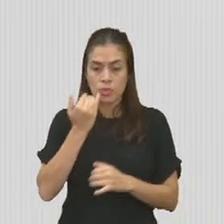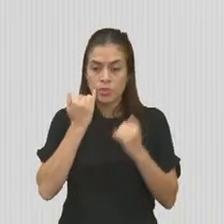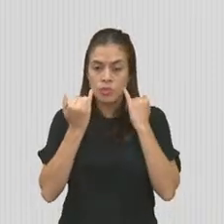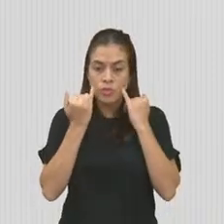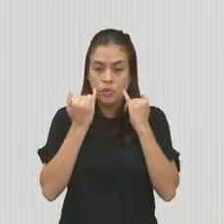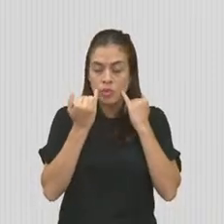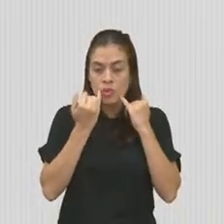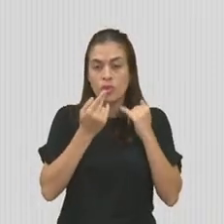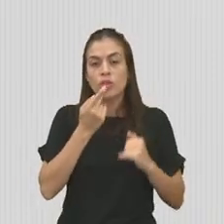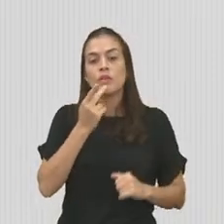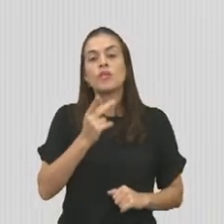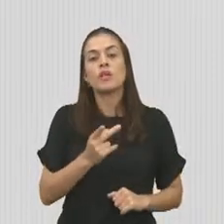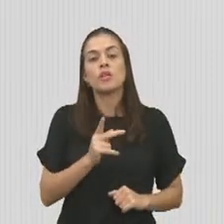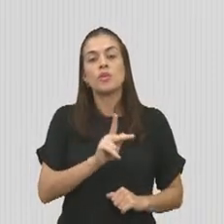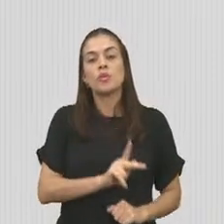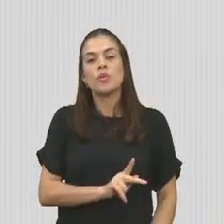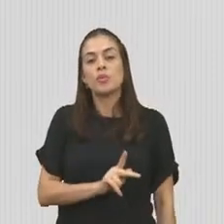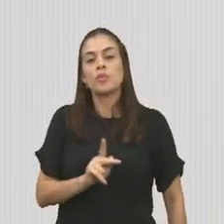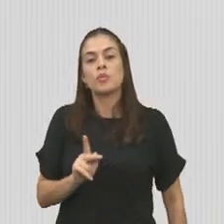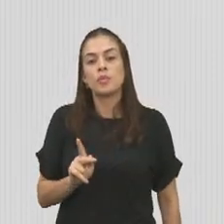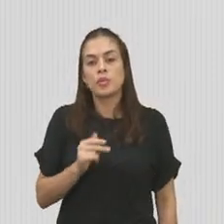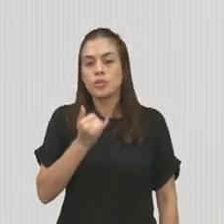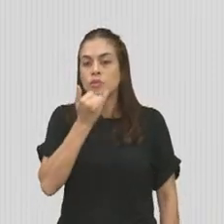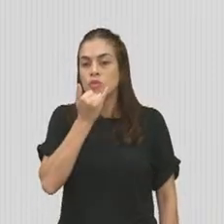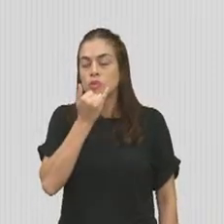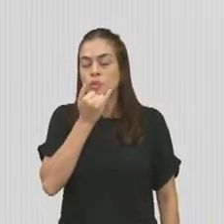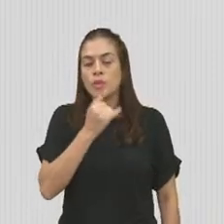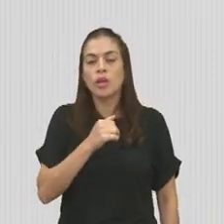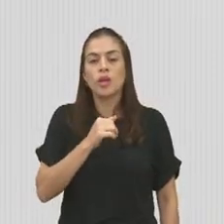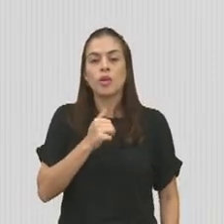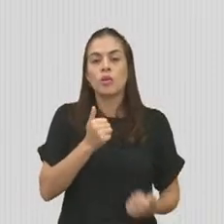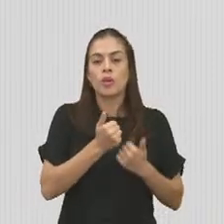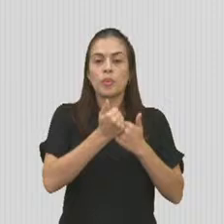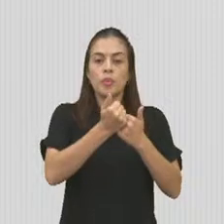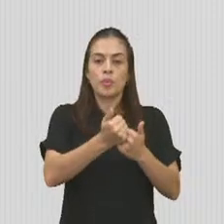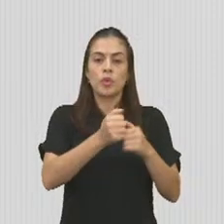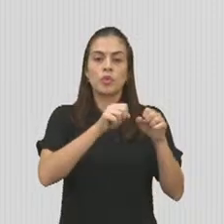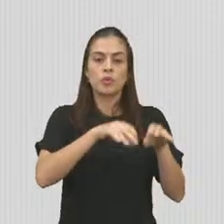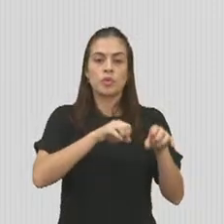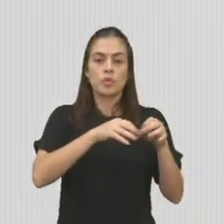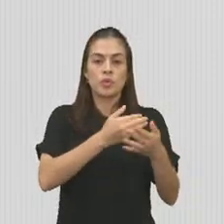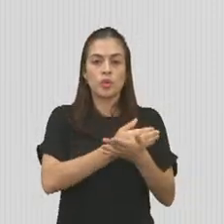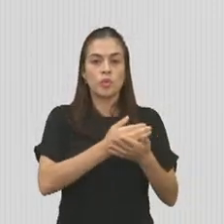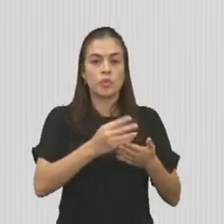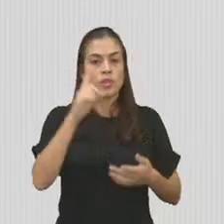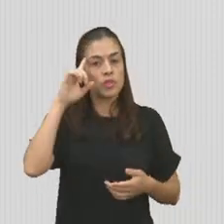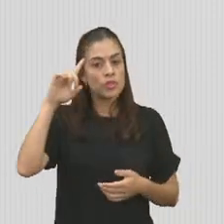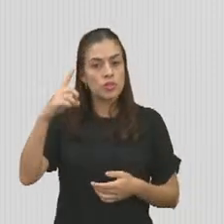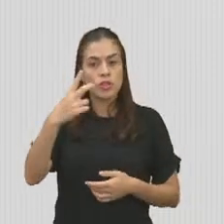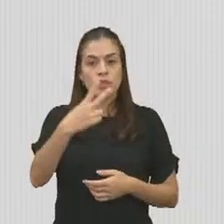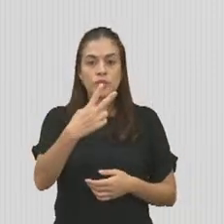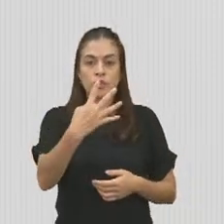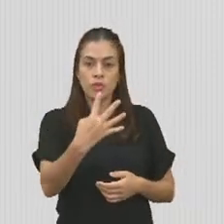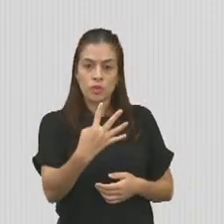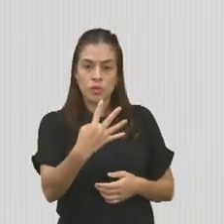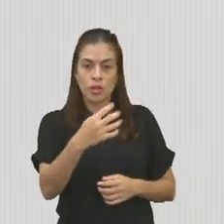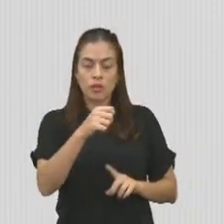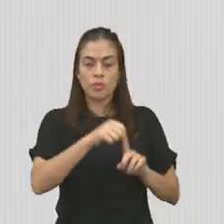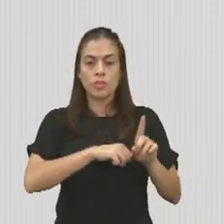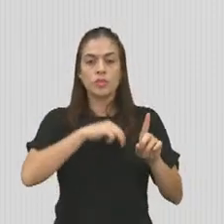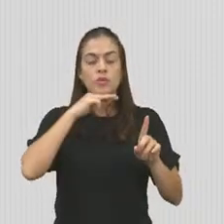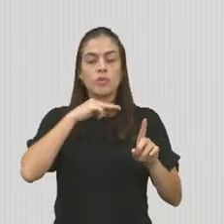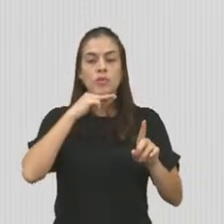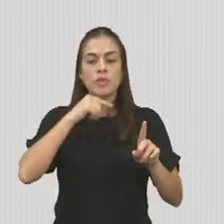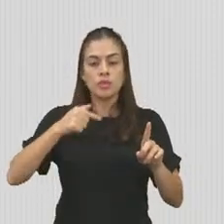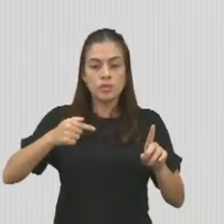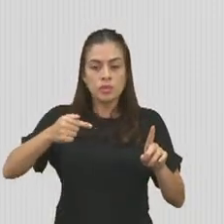dizendo que os professores, que os agentes de apoio escolar vão começar no dia 24/3, ou seja, na semana